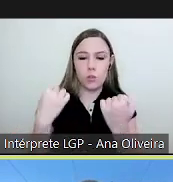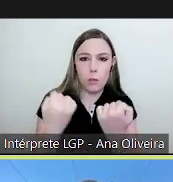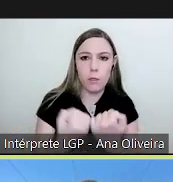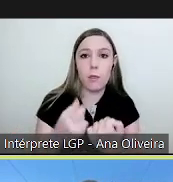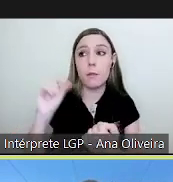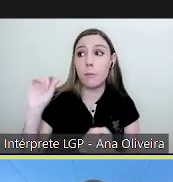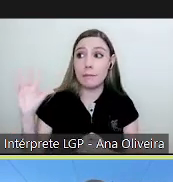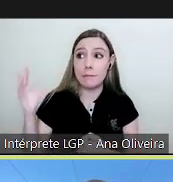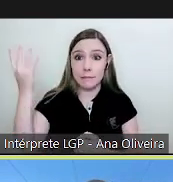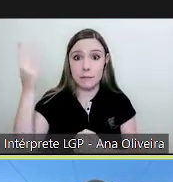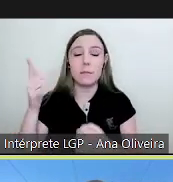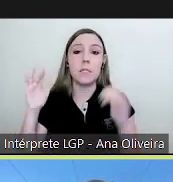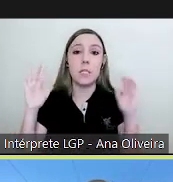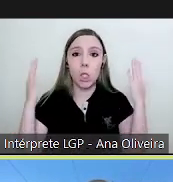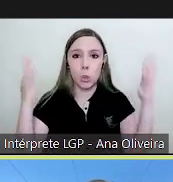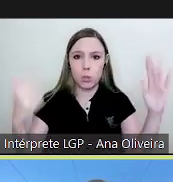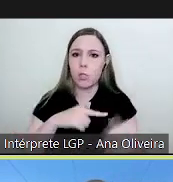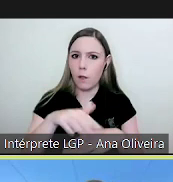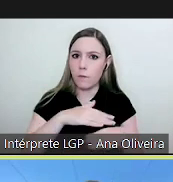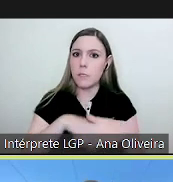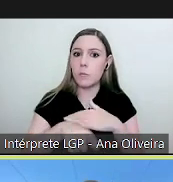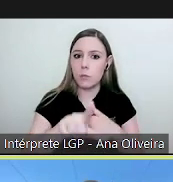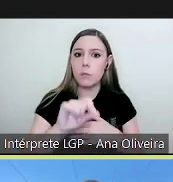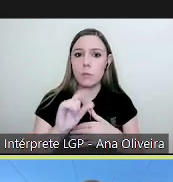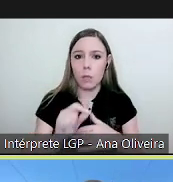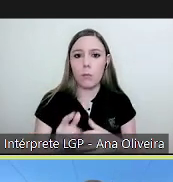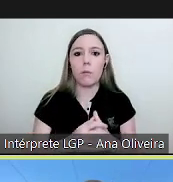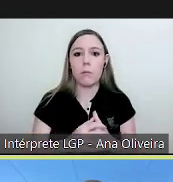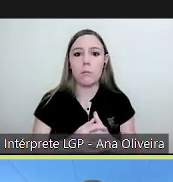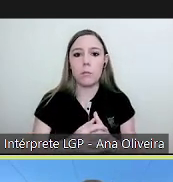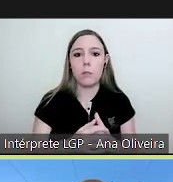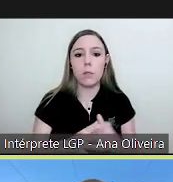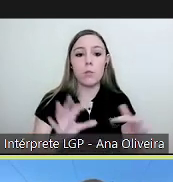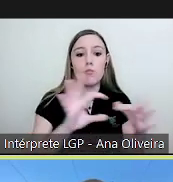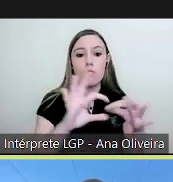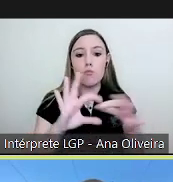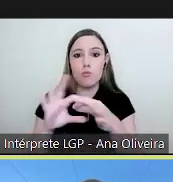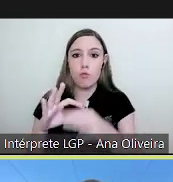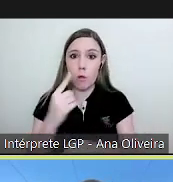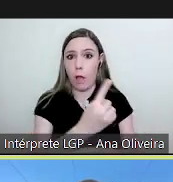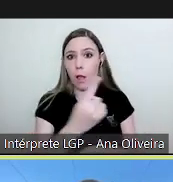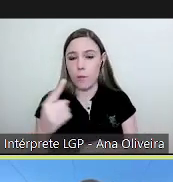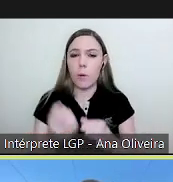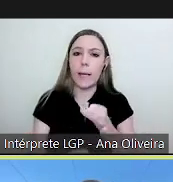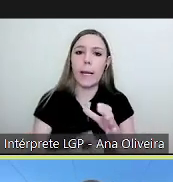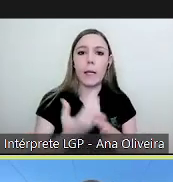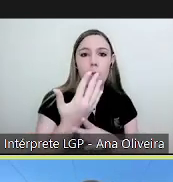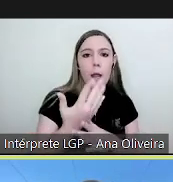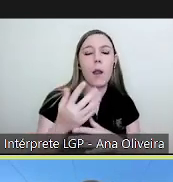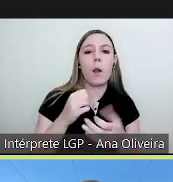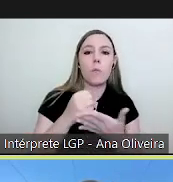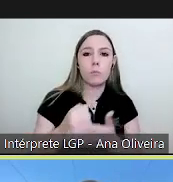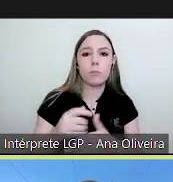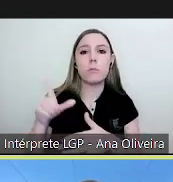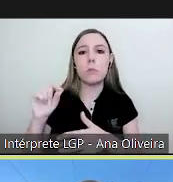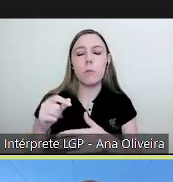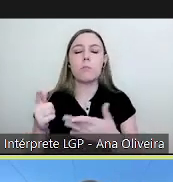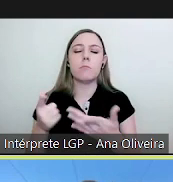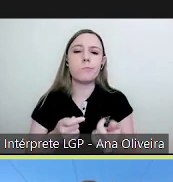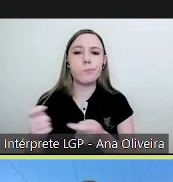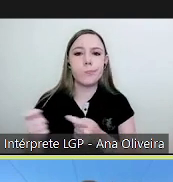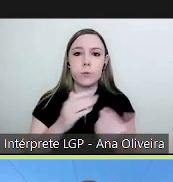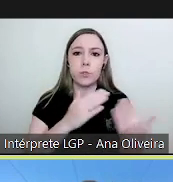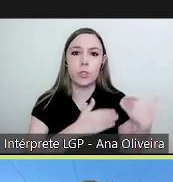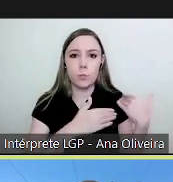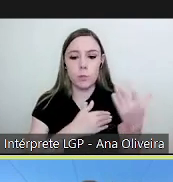natureza. Portanto, foi isso que fizemos, foi mapear também por cada um deles, ou seja, criação de valor sustentável, governança responsável, gestão de